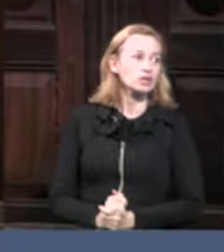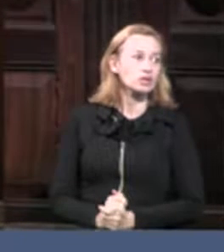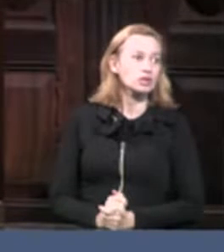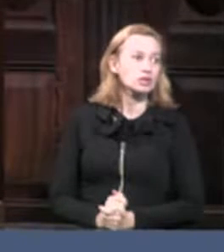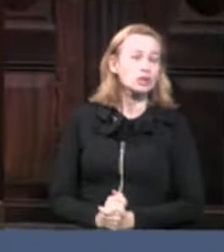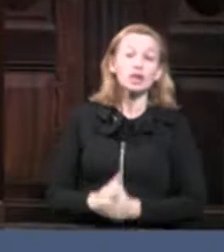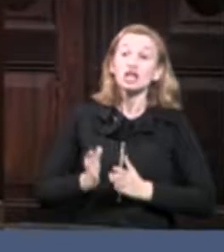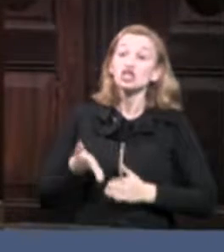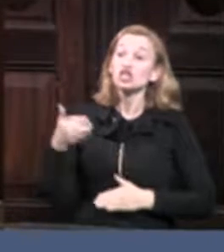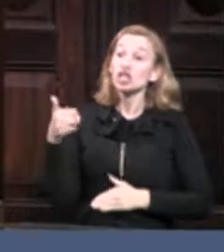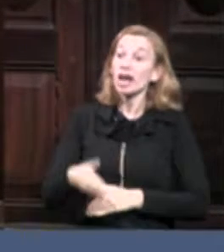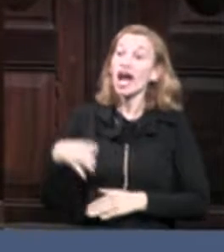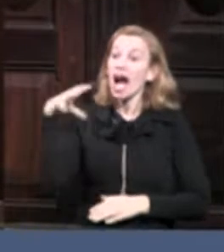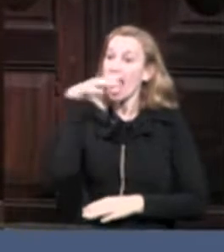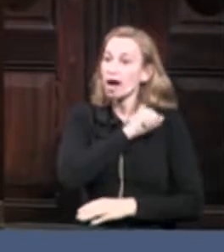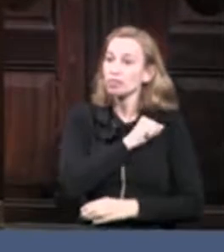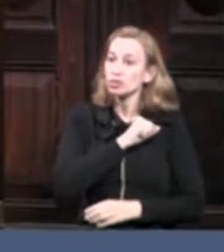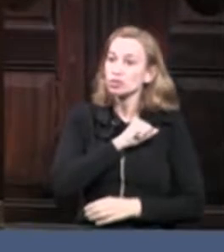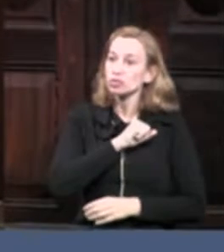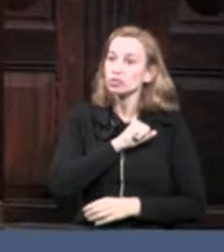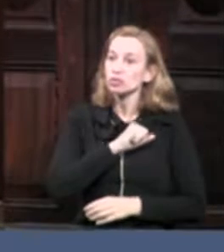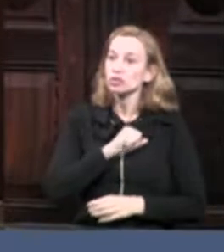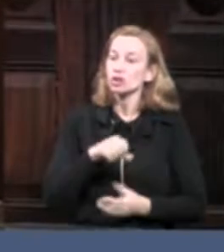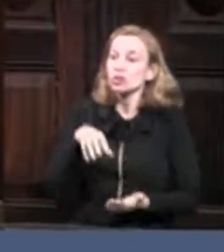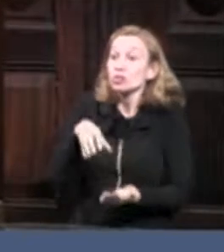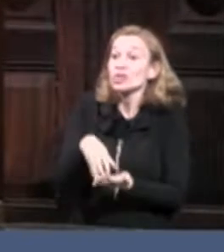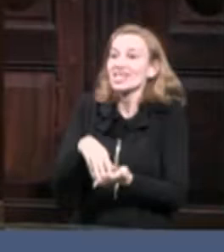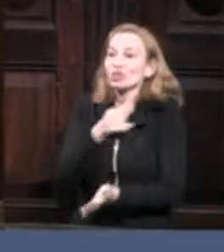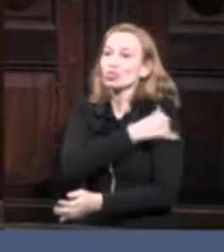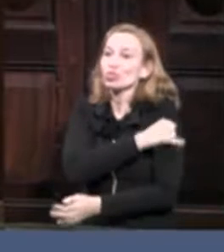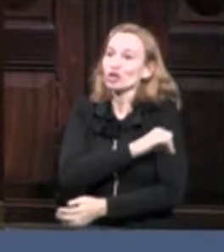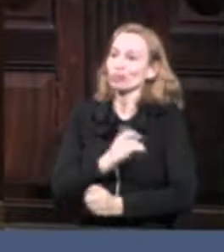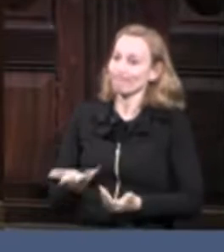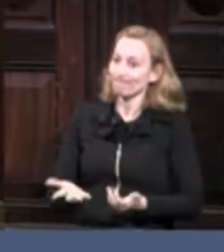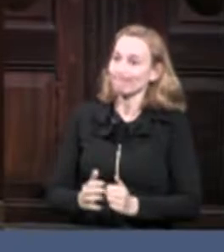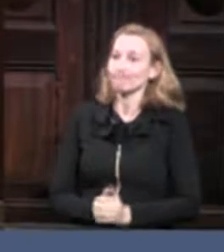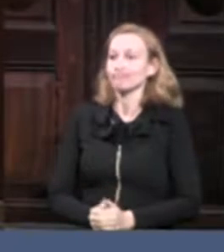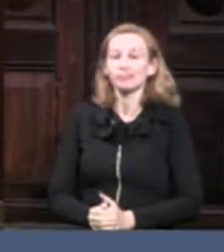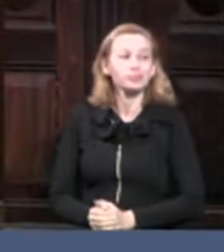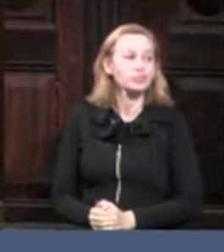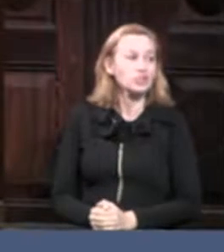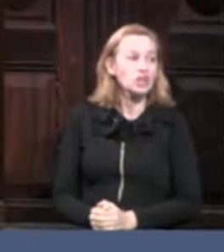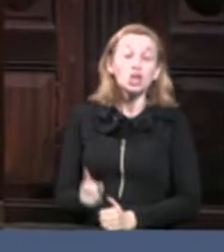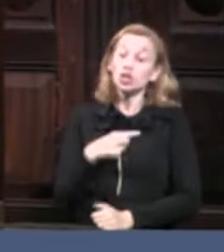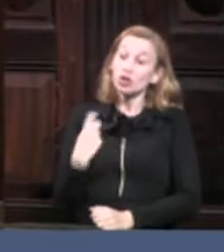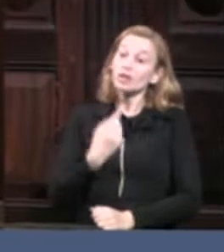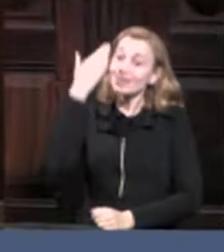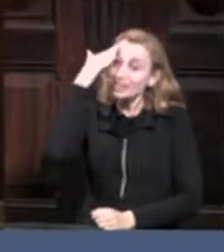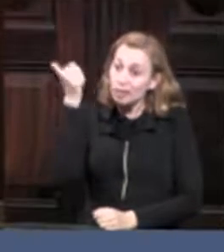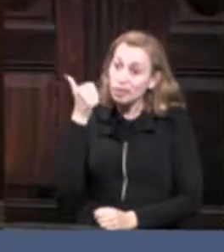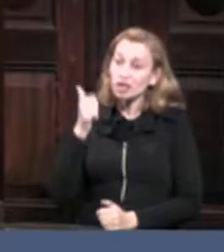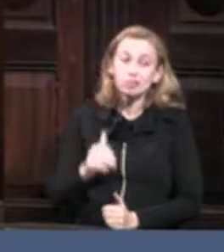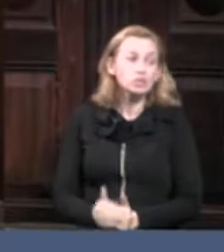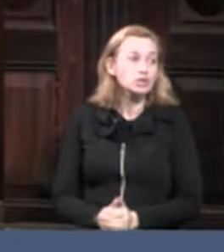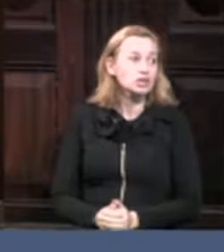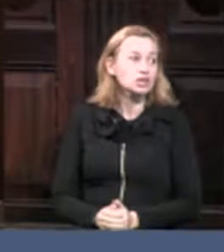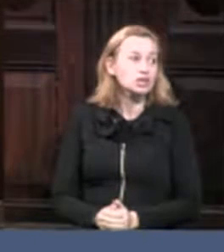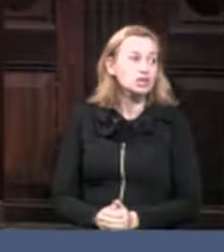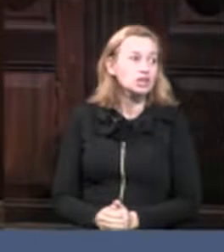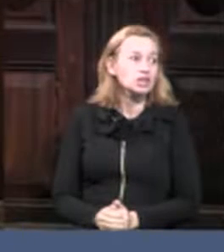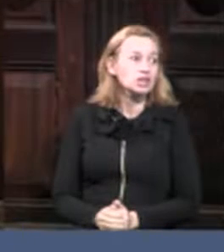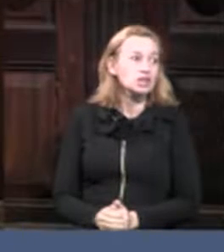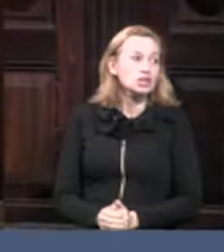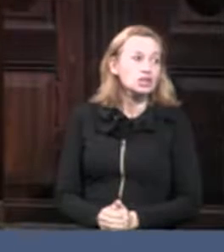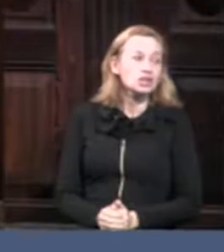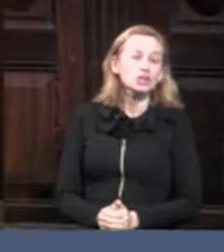para chegar mais rapidamente no centro da cidade do Rio de Janeiro. Todos nós sabemos que a região metropolitana